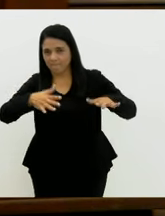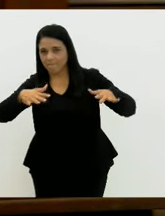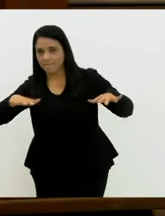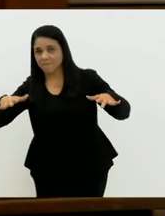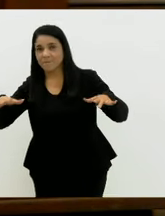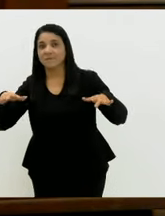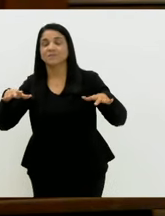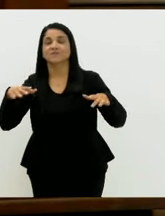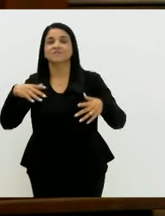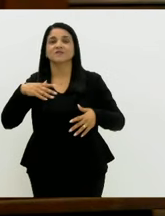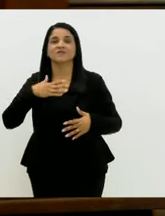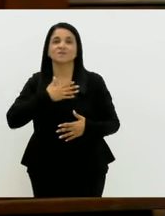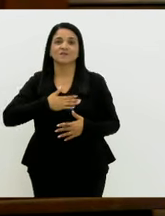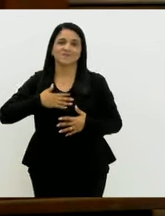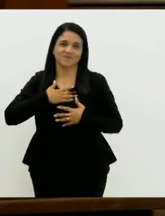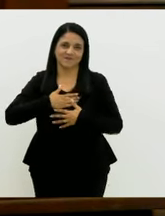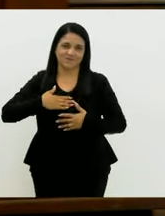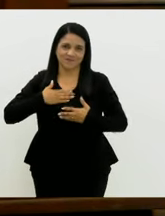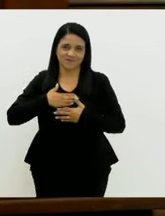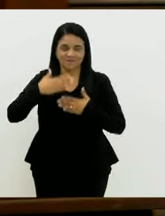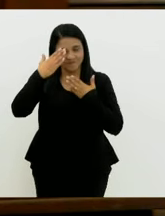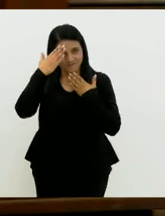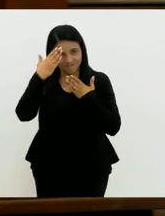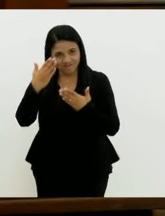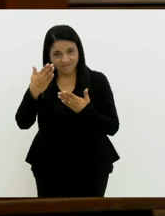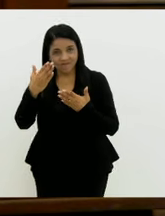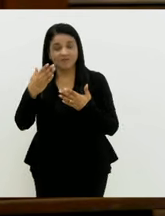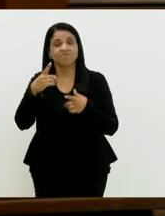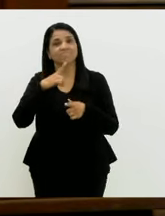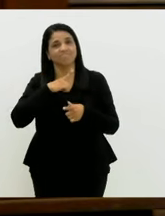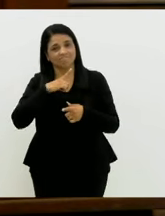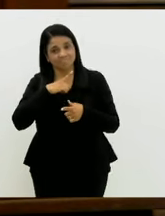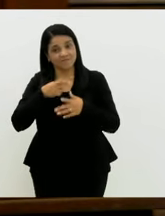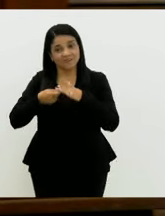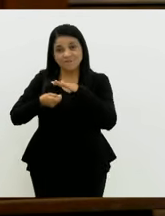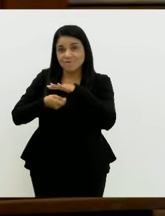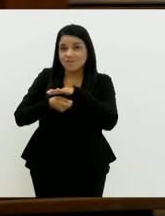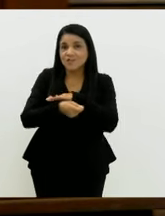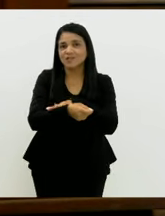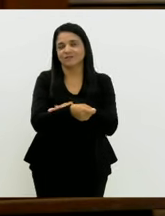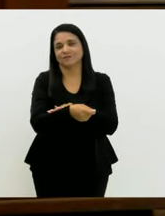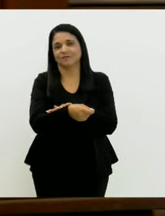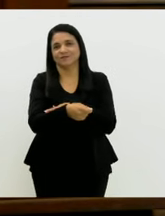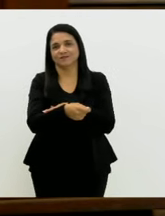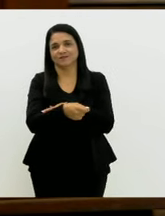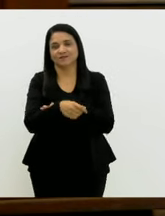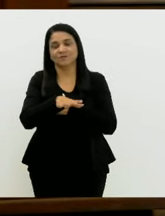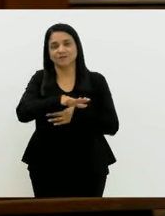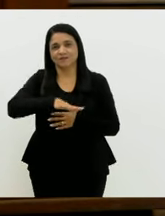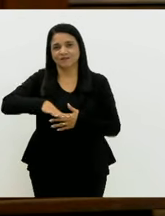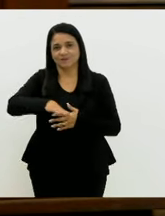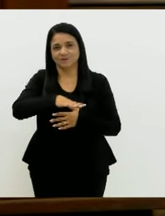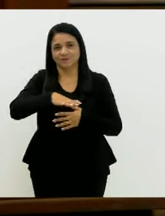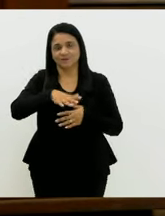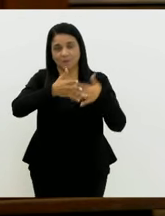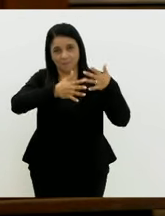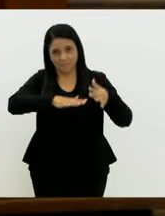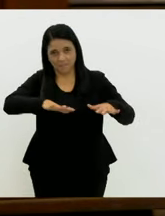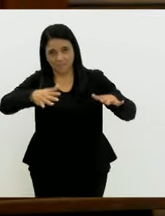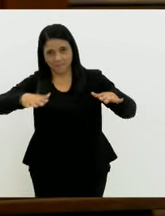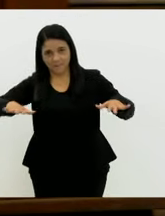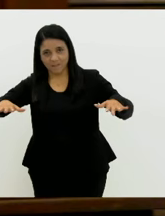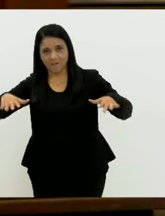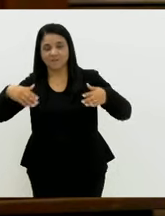grata satisfação que vejo que vão haver investimentos no setor marítimo, naval